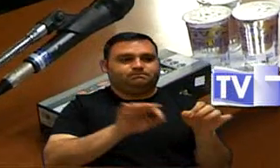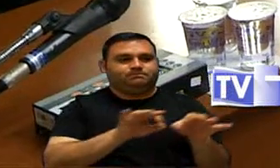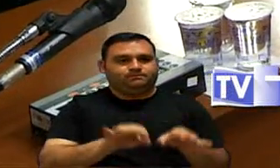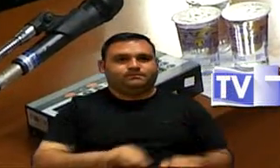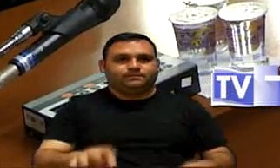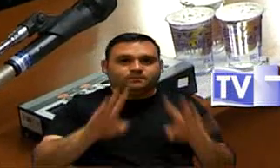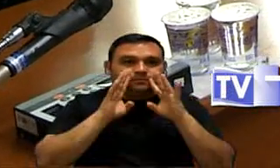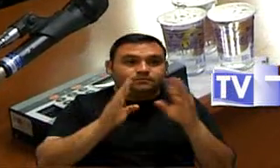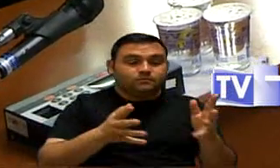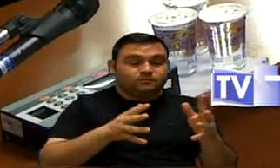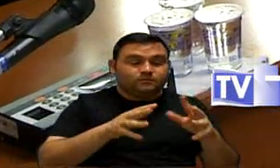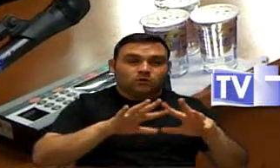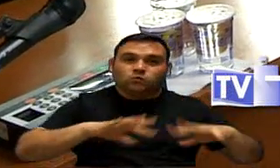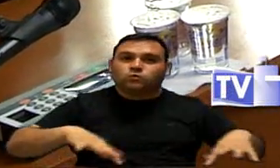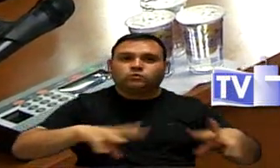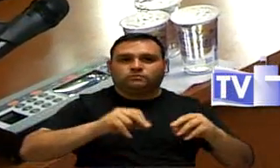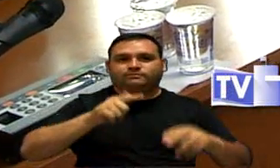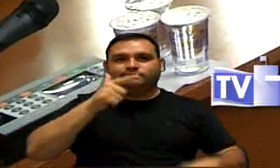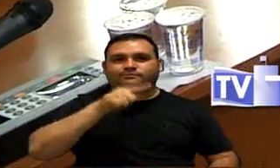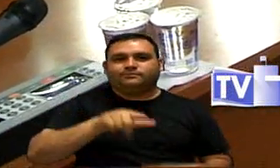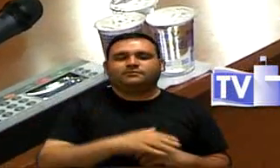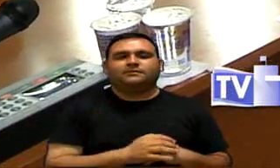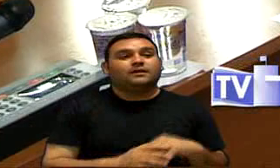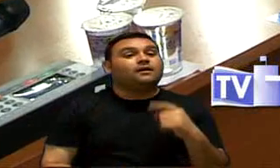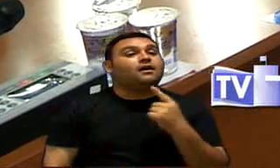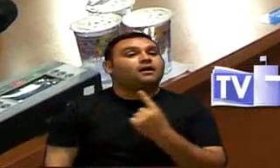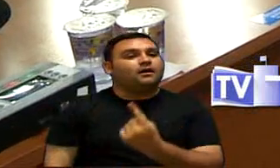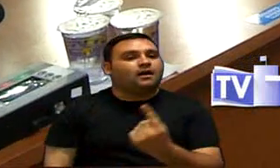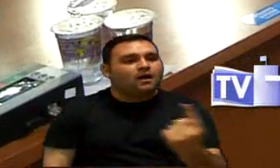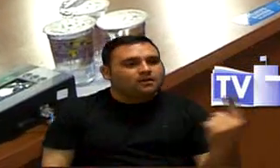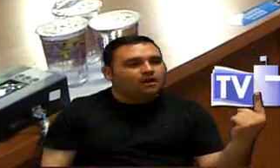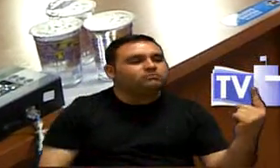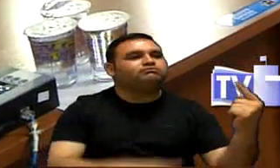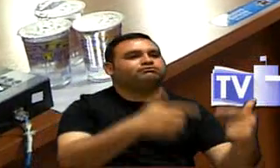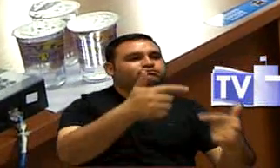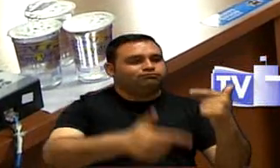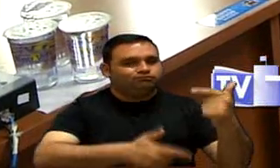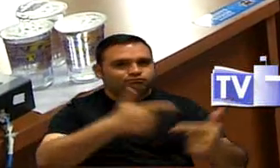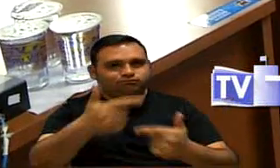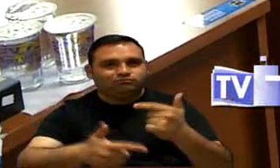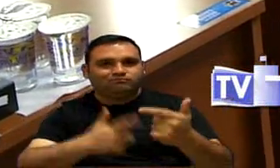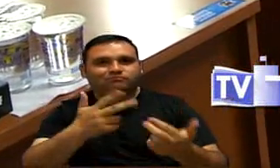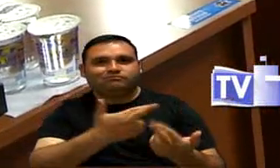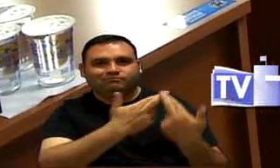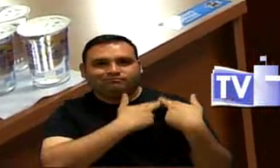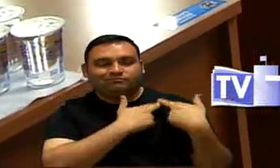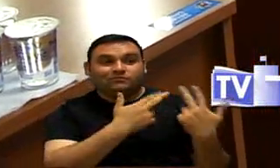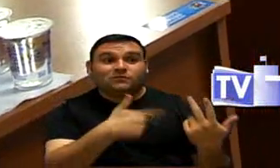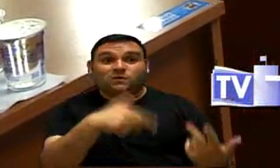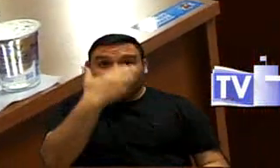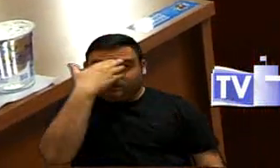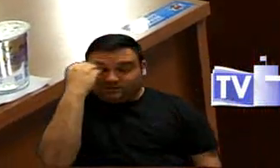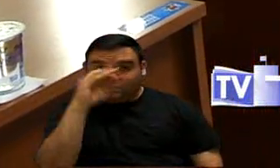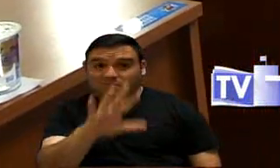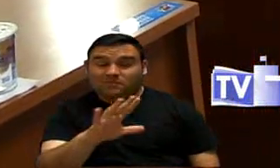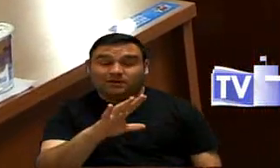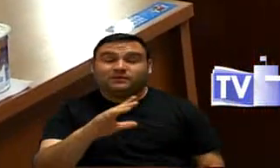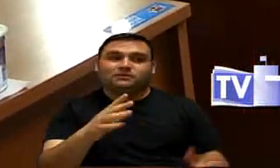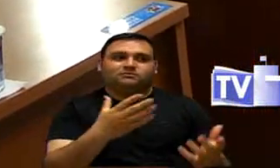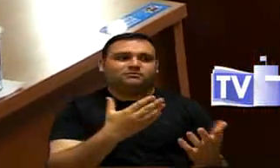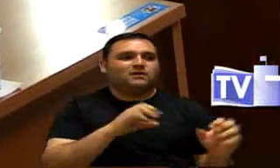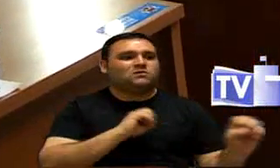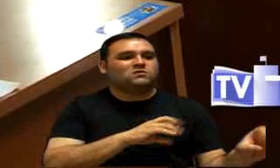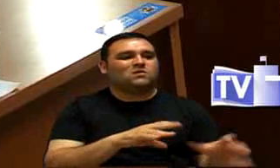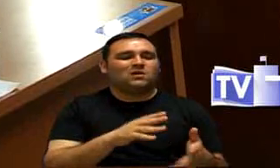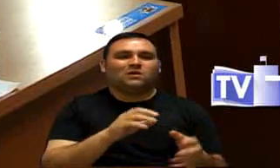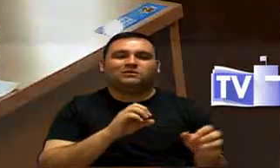o atendimento em rede aconteça. Cada um com sua tarefa. Esquecemos aqui, não falamos, mas a Rede Municipal de Educação